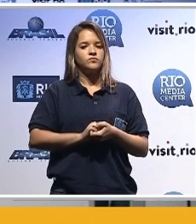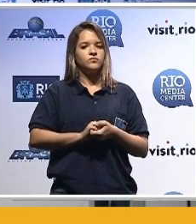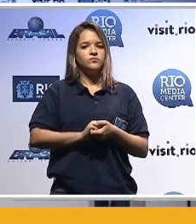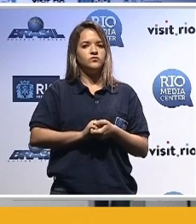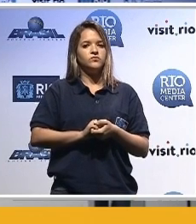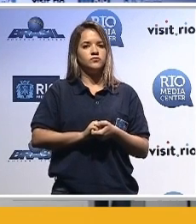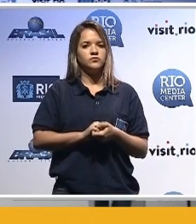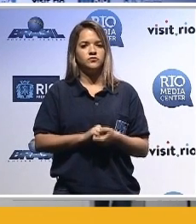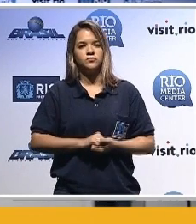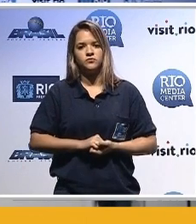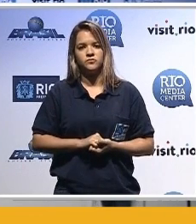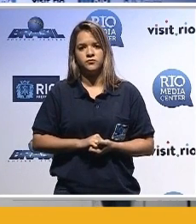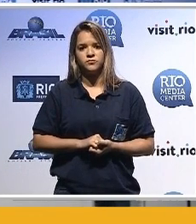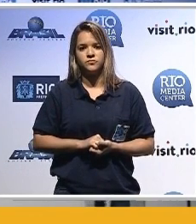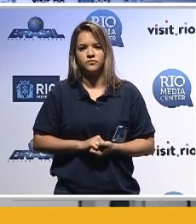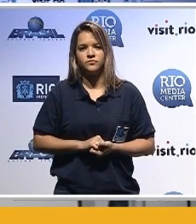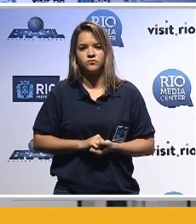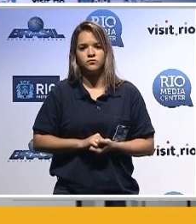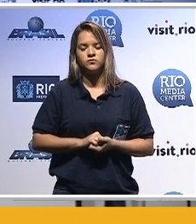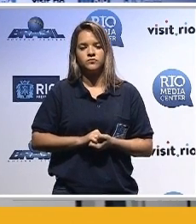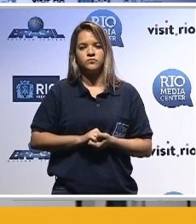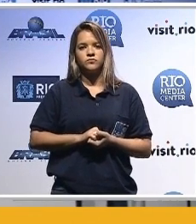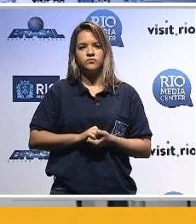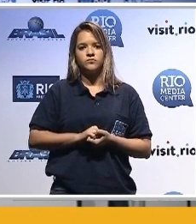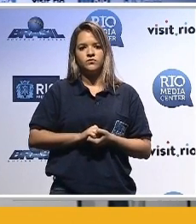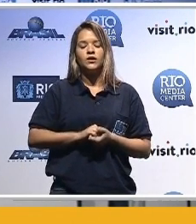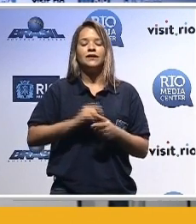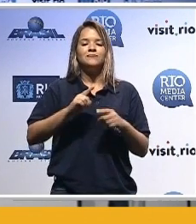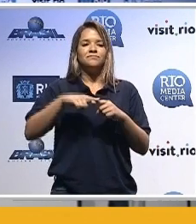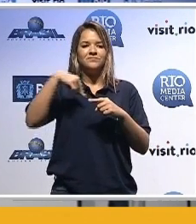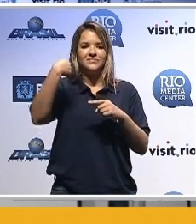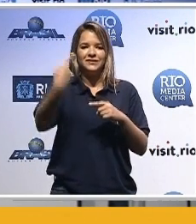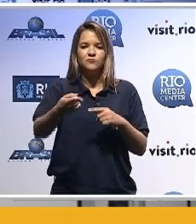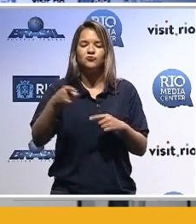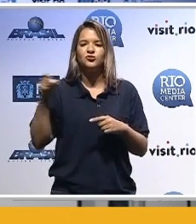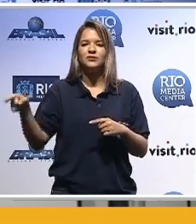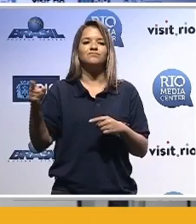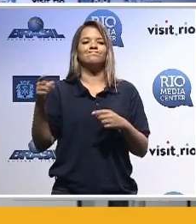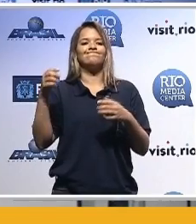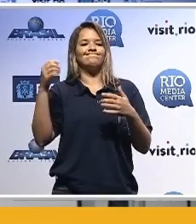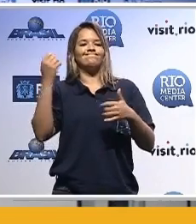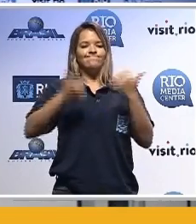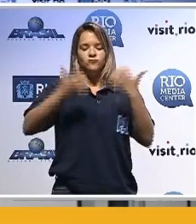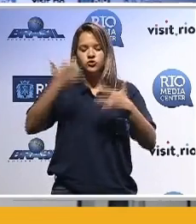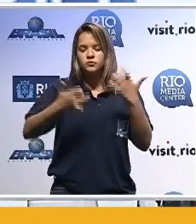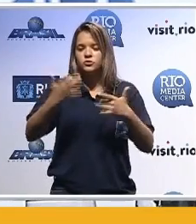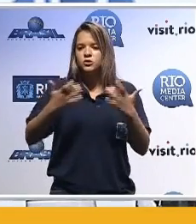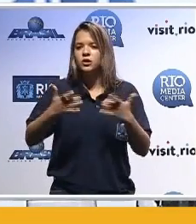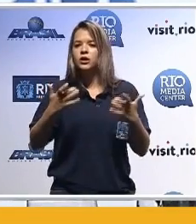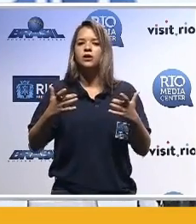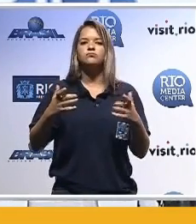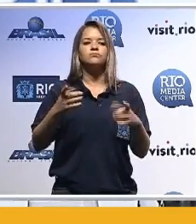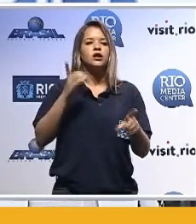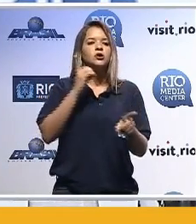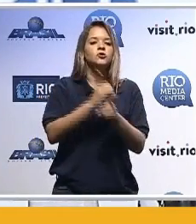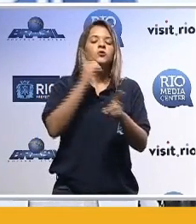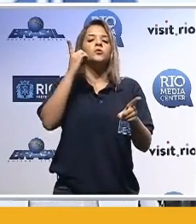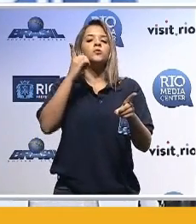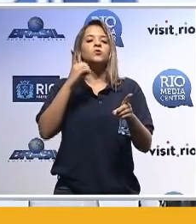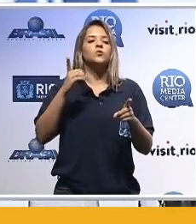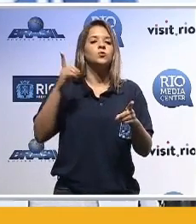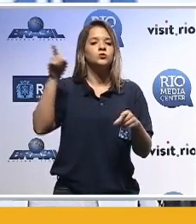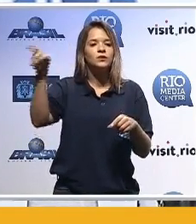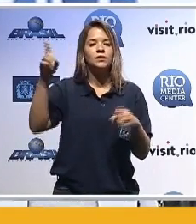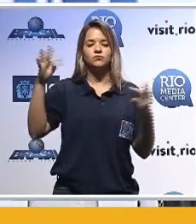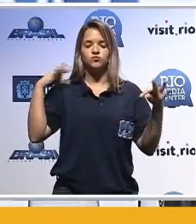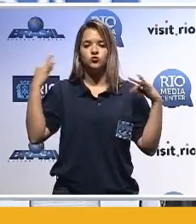Inclusive, o Lumers depois pode dar mais detalhes de um grande encontro turístico que vai ter